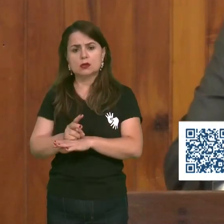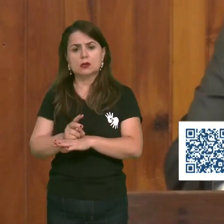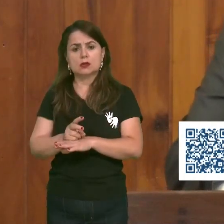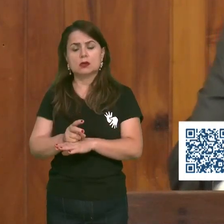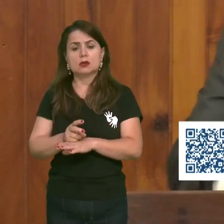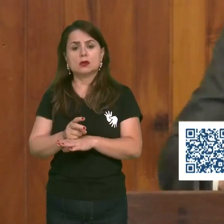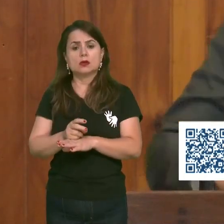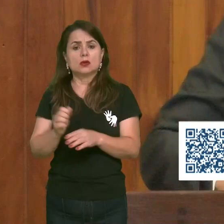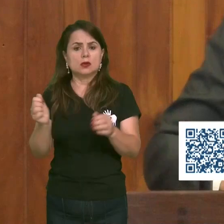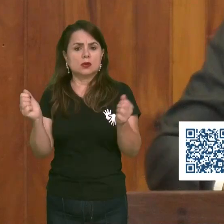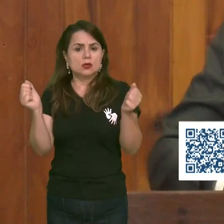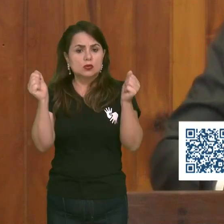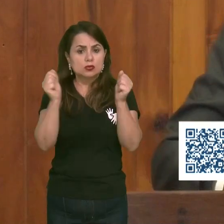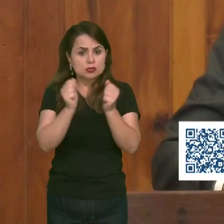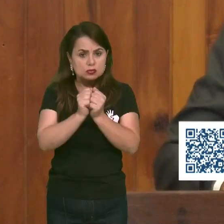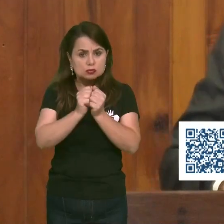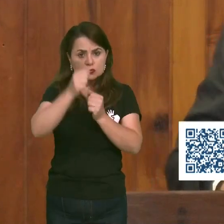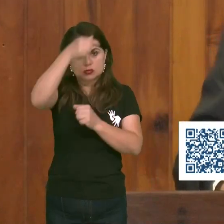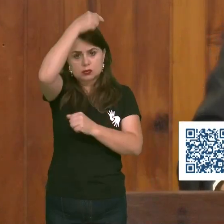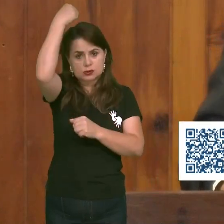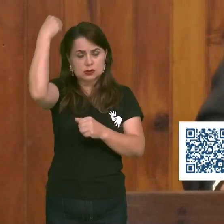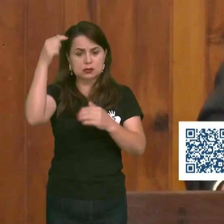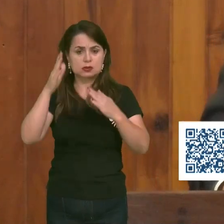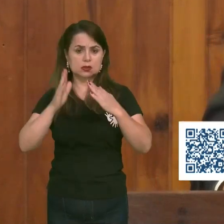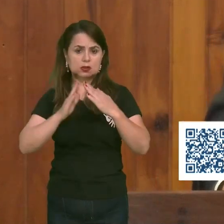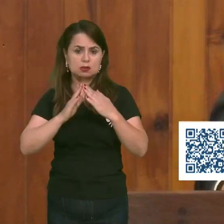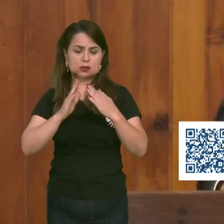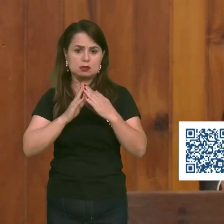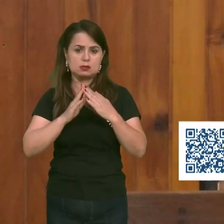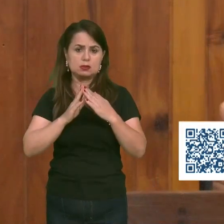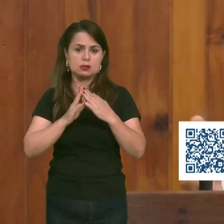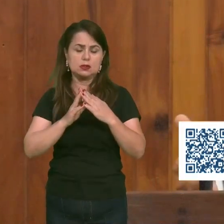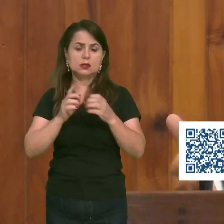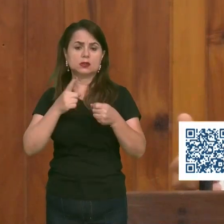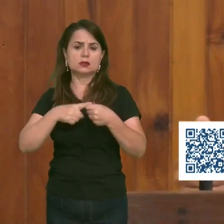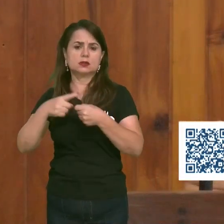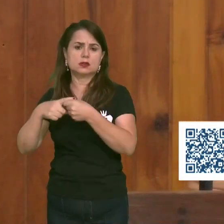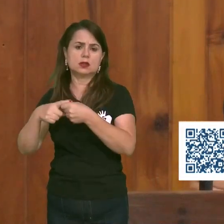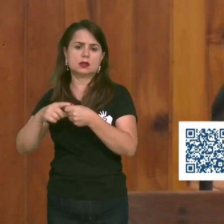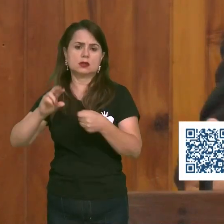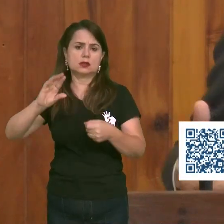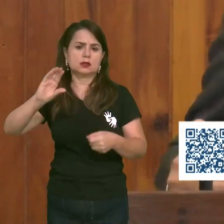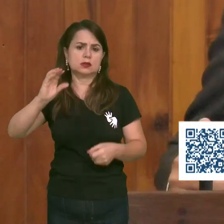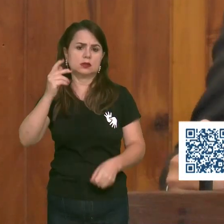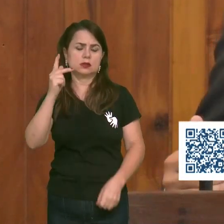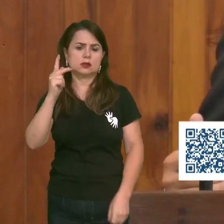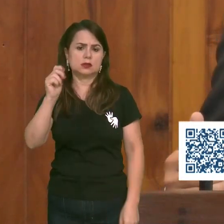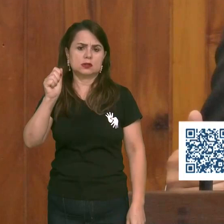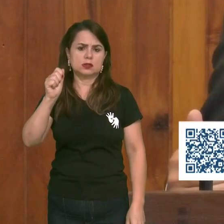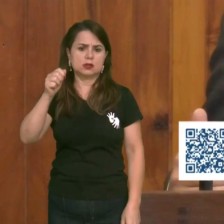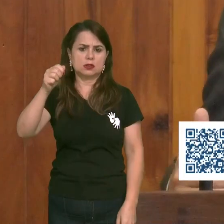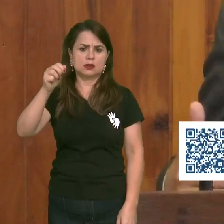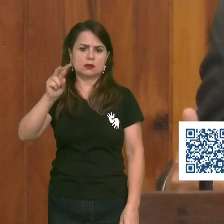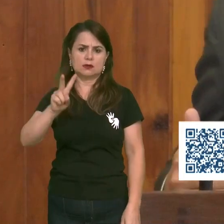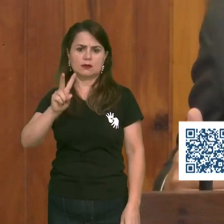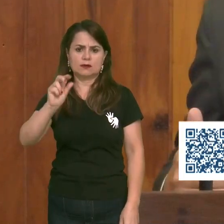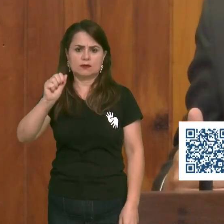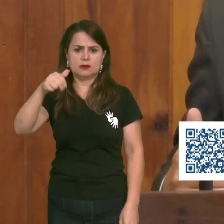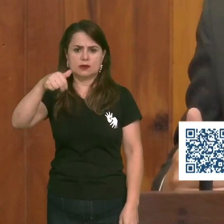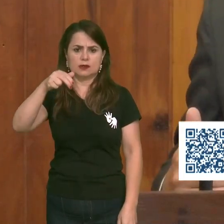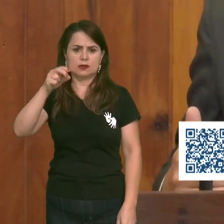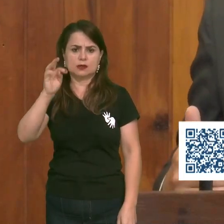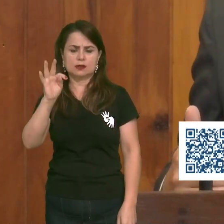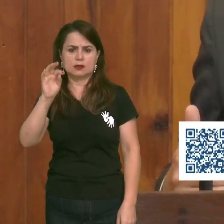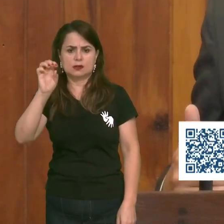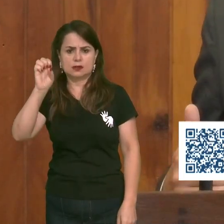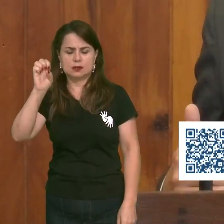da Santa Casa de Chavantes ela passará aí a tomar contas